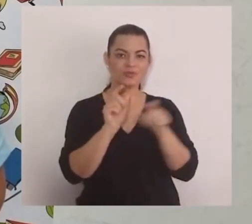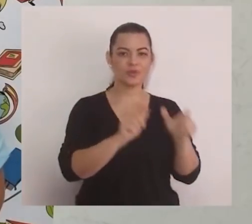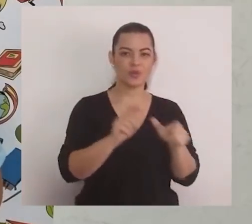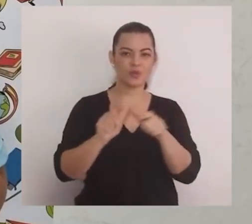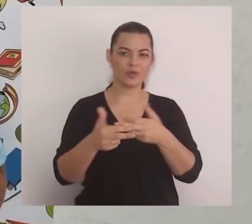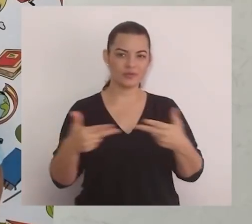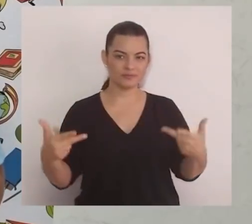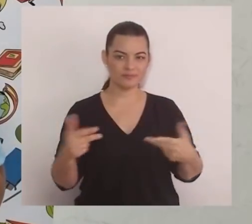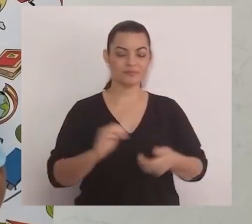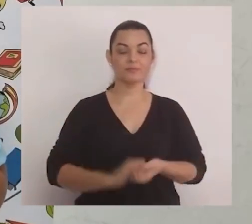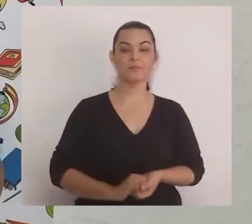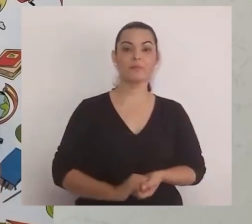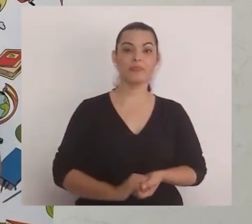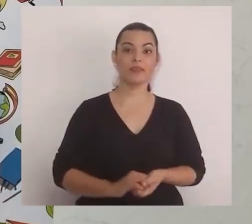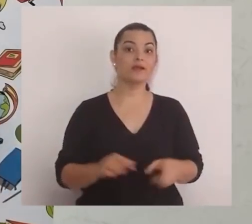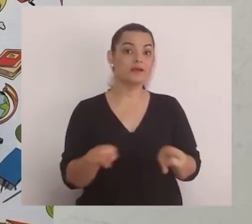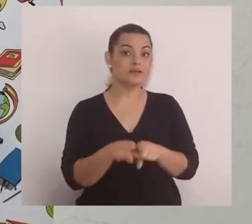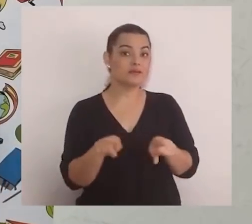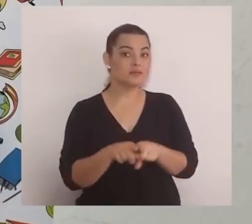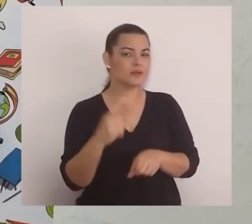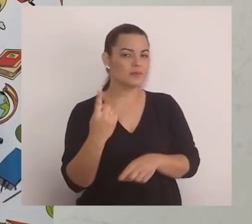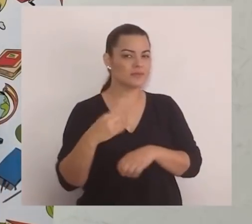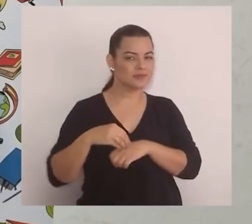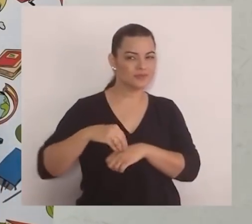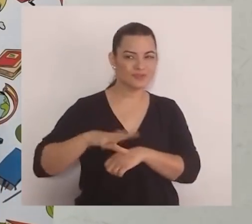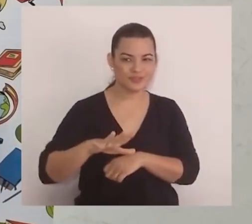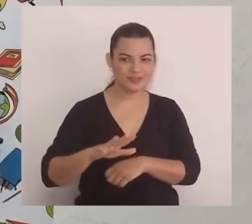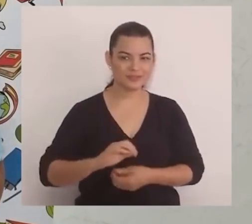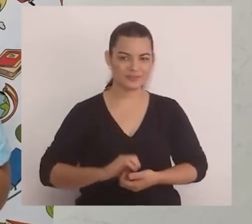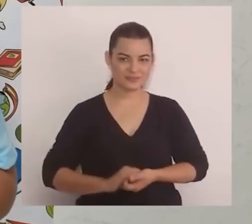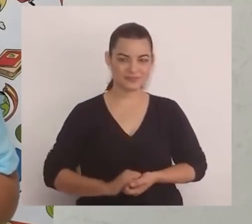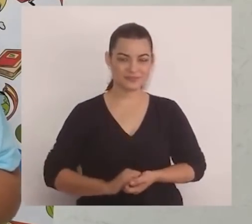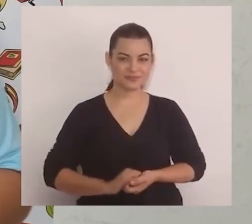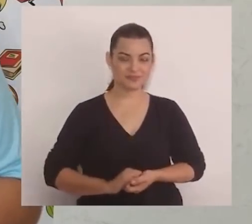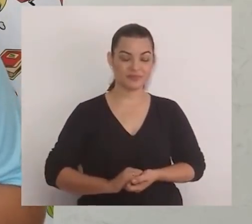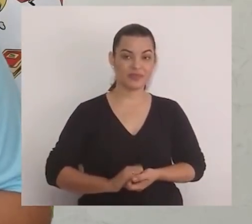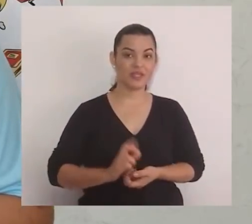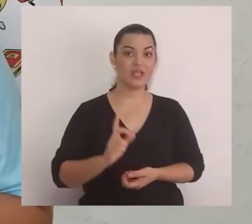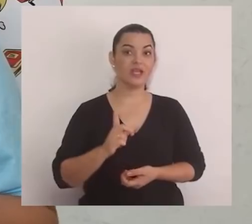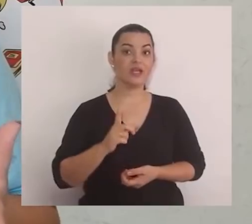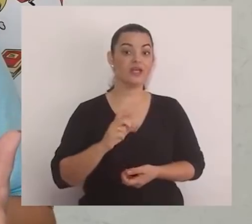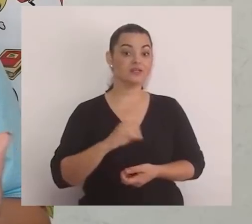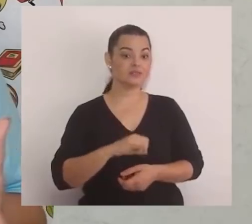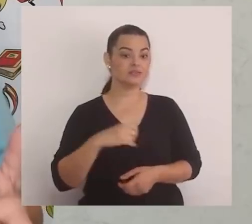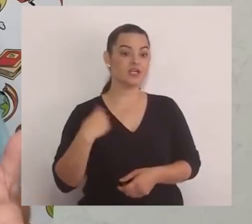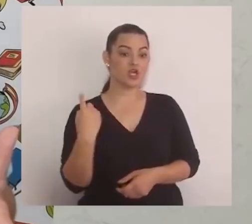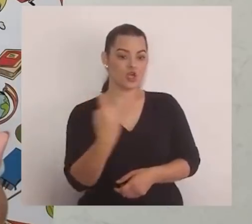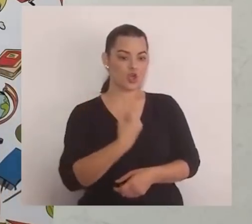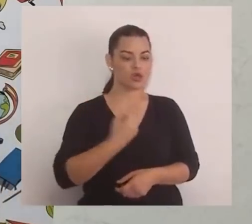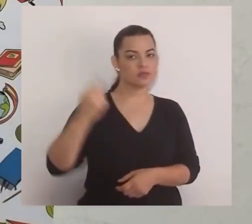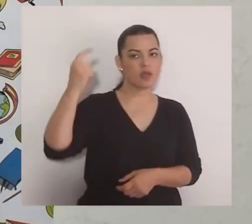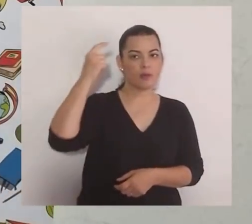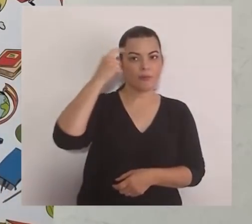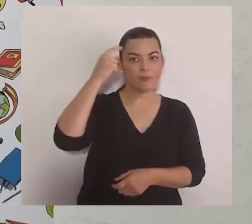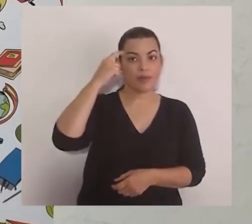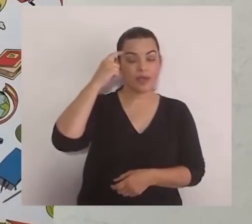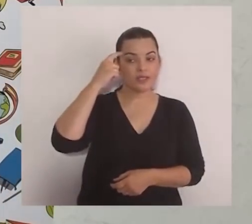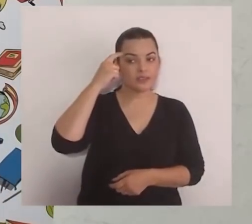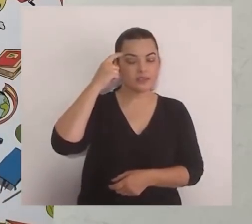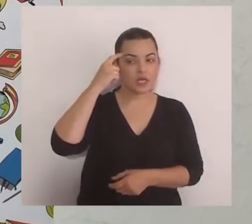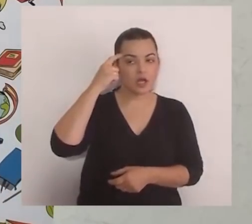diferença. Na quarta-feira, nós conversamos um pouquinho sobre os patrimônios culturais. A